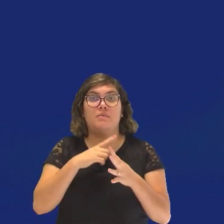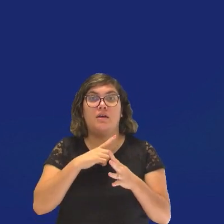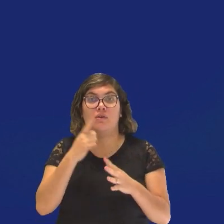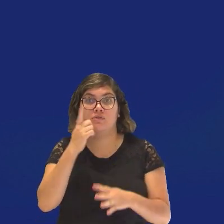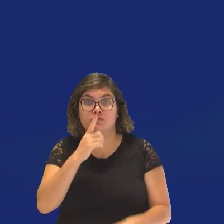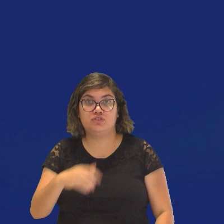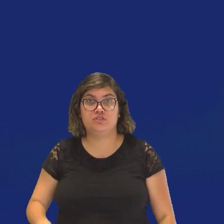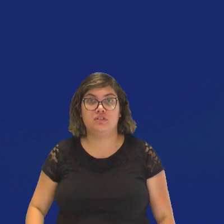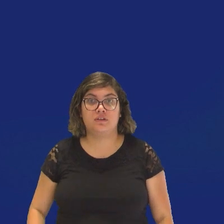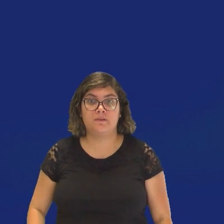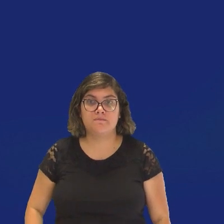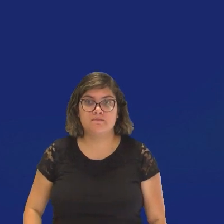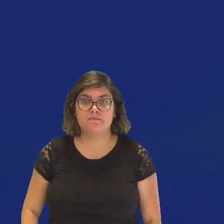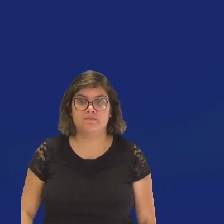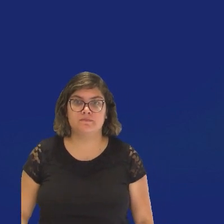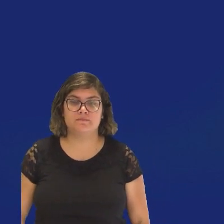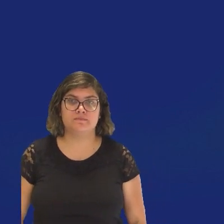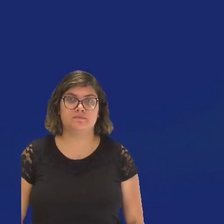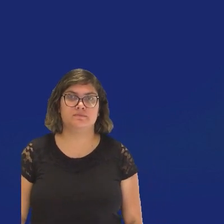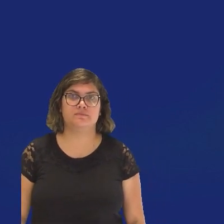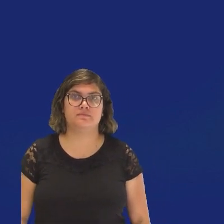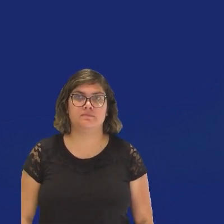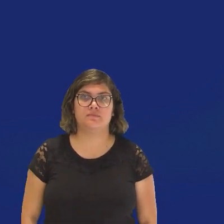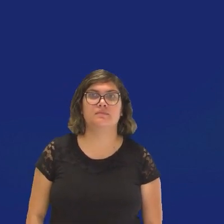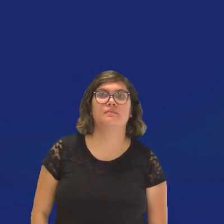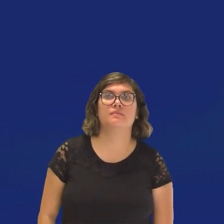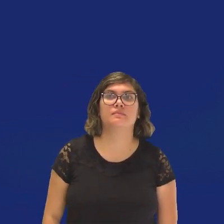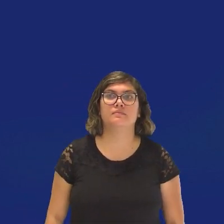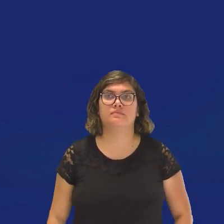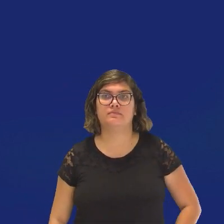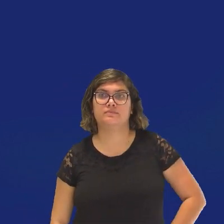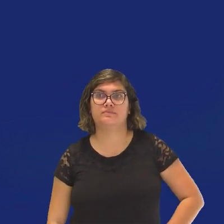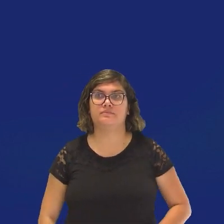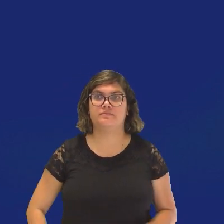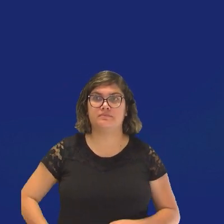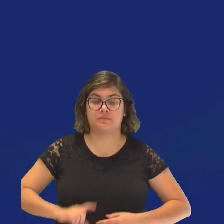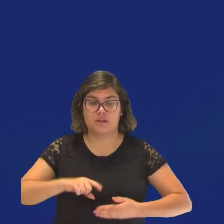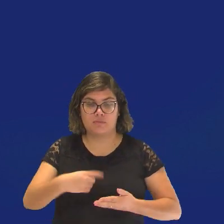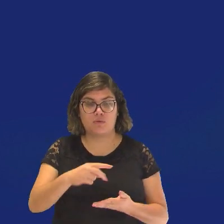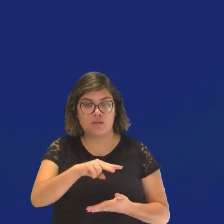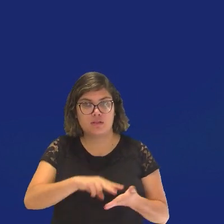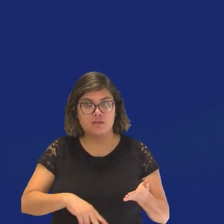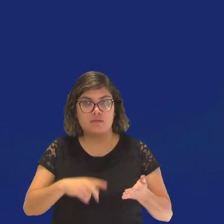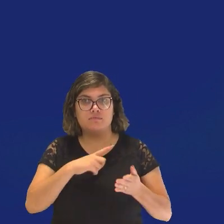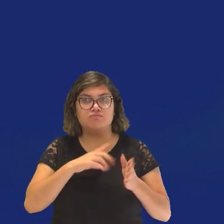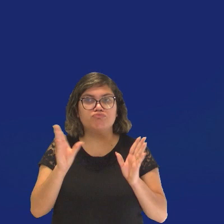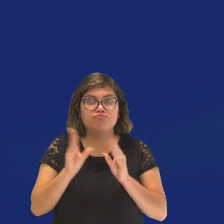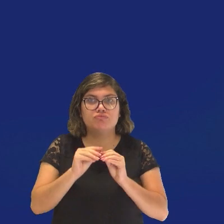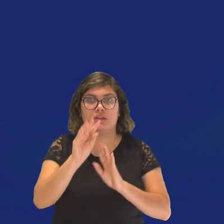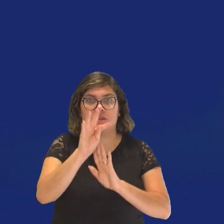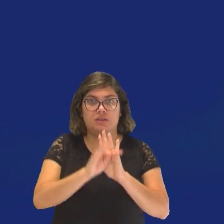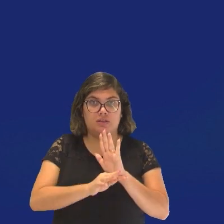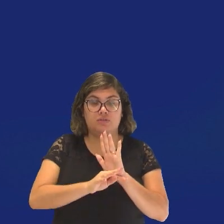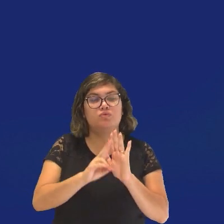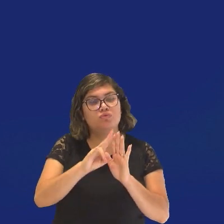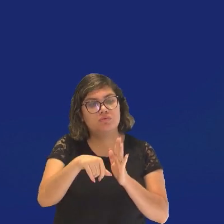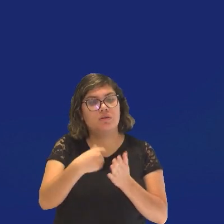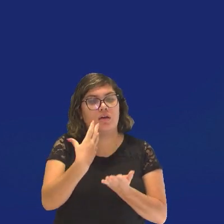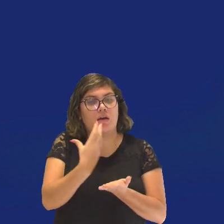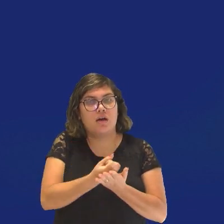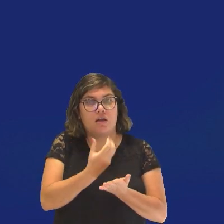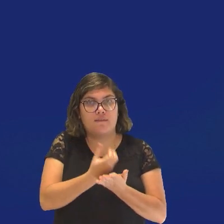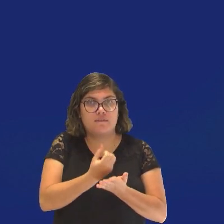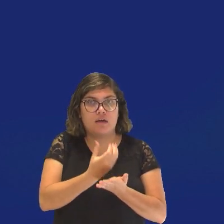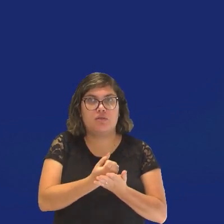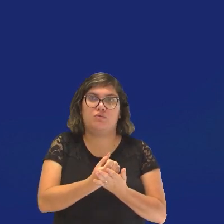decodificação do aluno. E, finalmente, o aluno vai ler um pequeno texto. Tudo isso é gravado num dispositivo móvel,